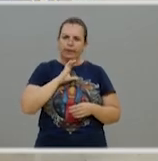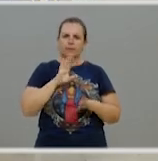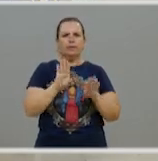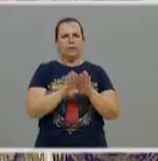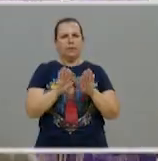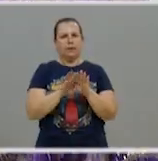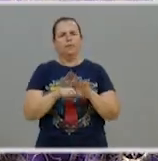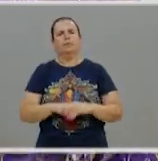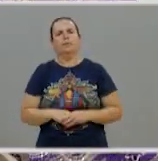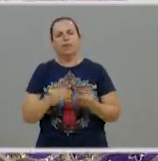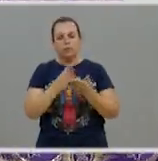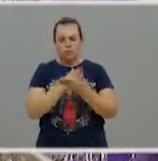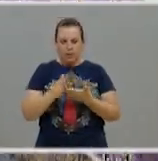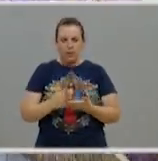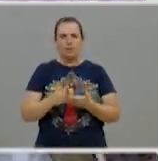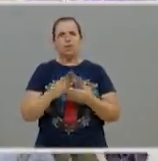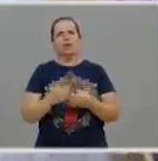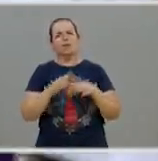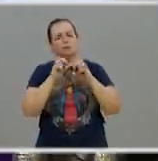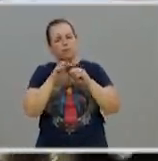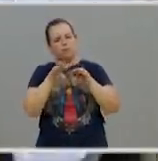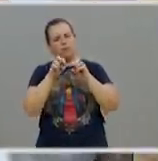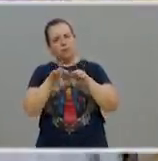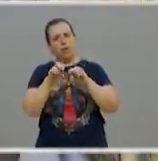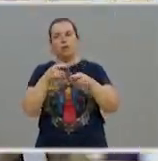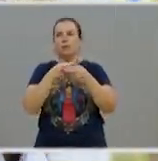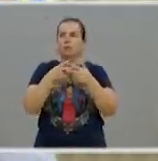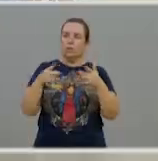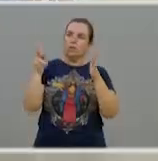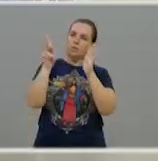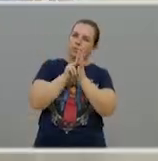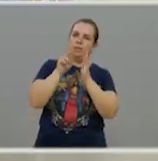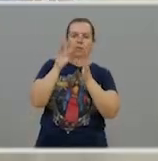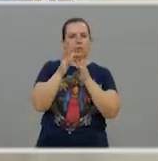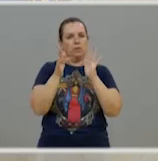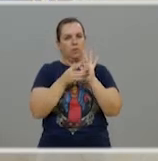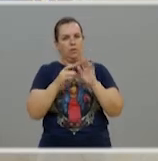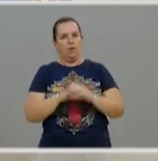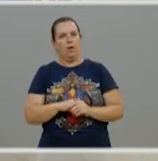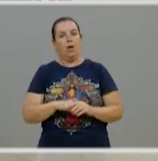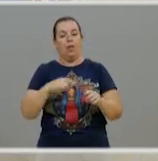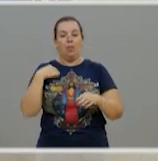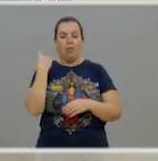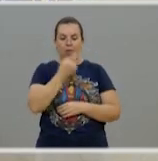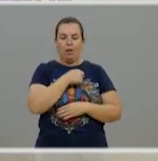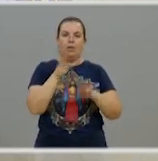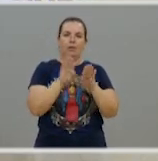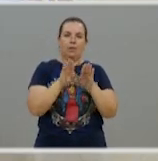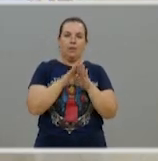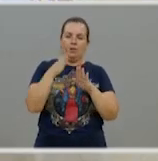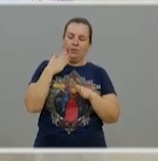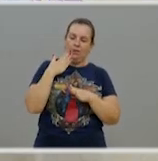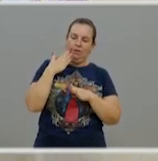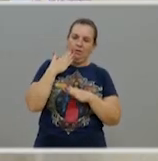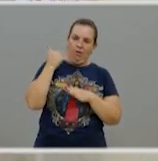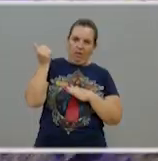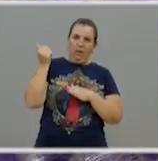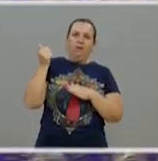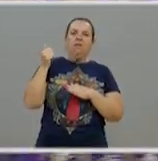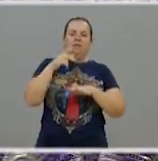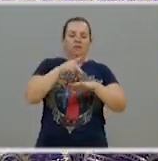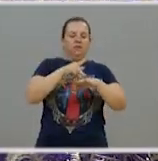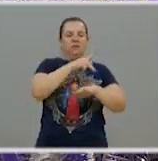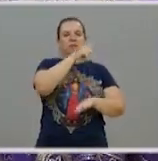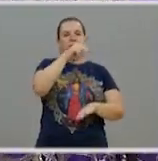Começam as catequeses de adultos, mas não só para quem não fez. Nós somos chamados na Páscoa do Senhor